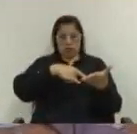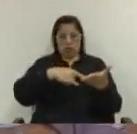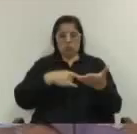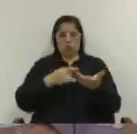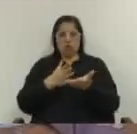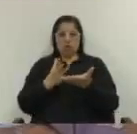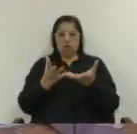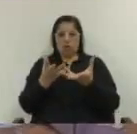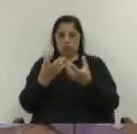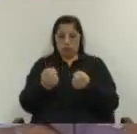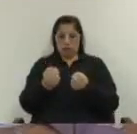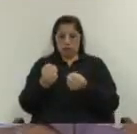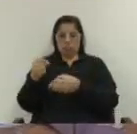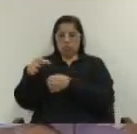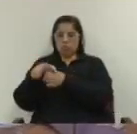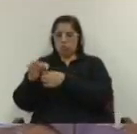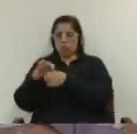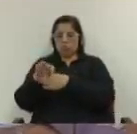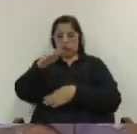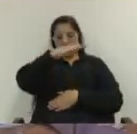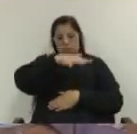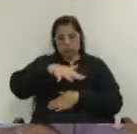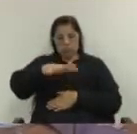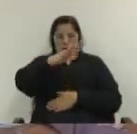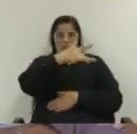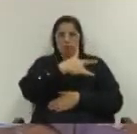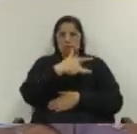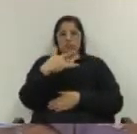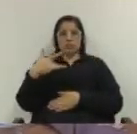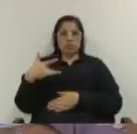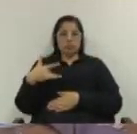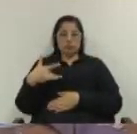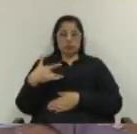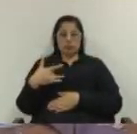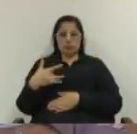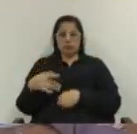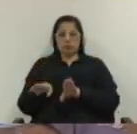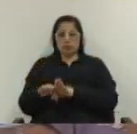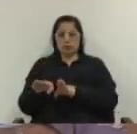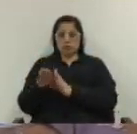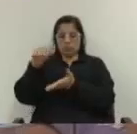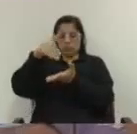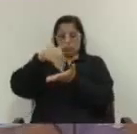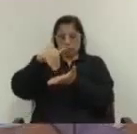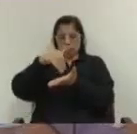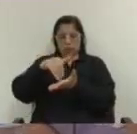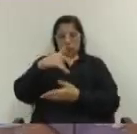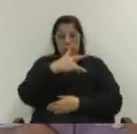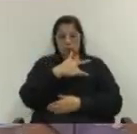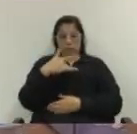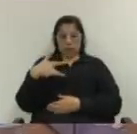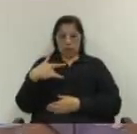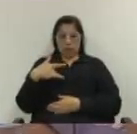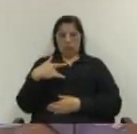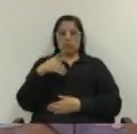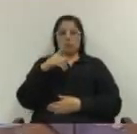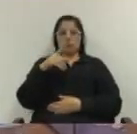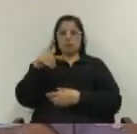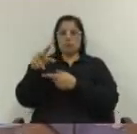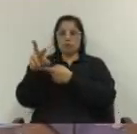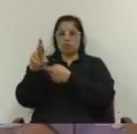Saúde, autorizou o governo, mediante garantia de então secretário municipal da Saúde, Raul Nilsen Filho, de